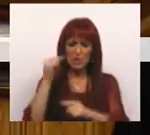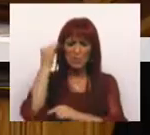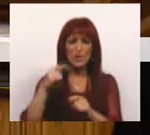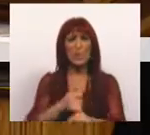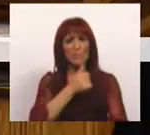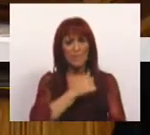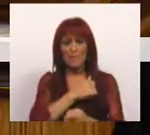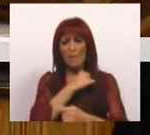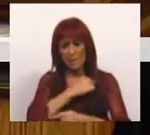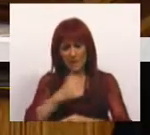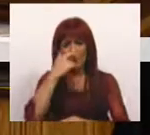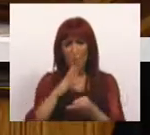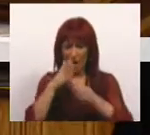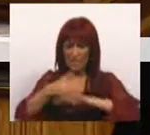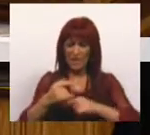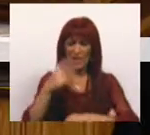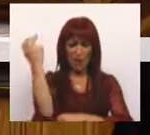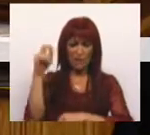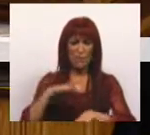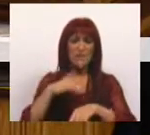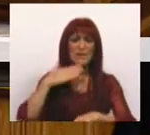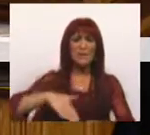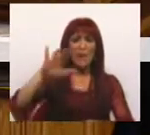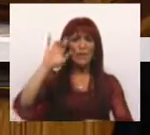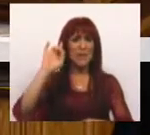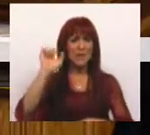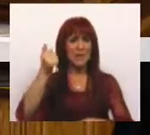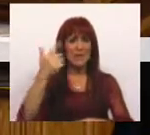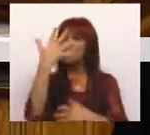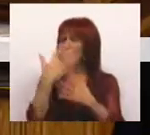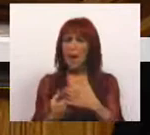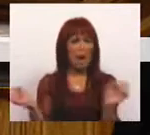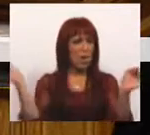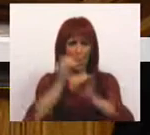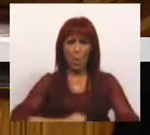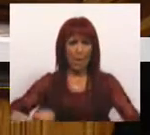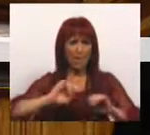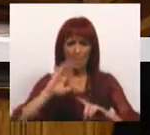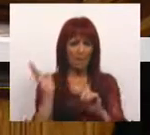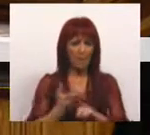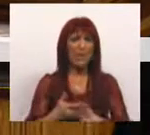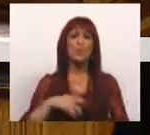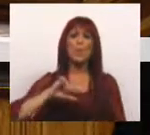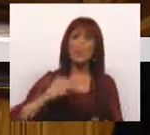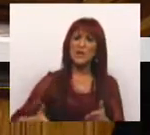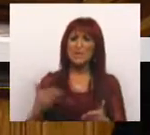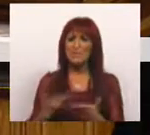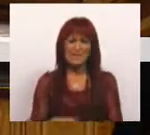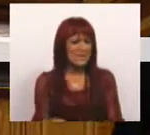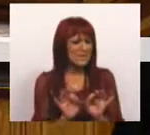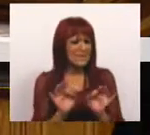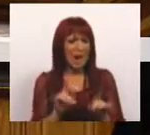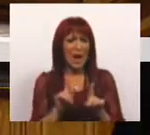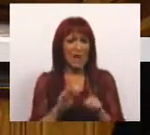que permita a estes trabalhadores terem acesso à reforma aos 65 anos sem quaisquer penalizações, os Verdes apresentam